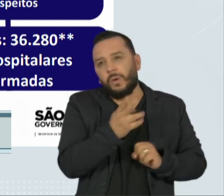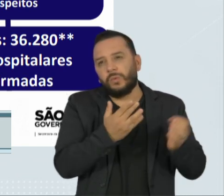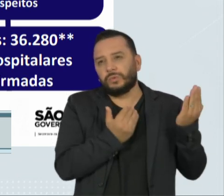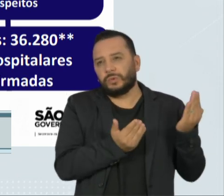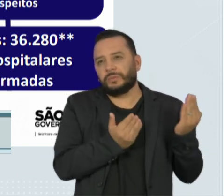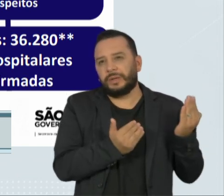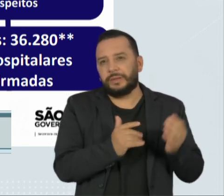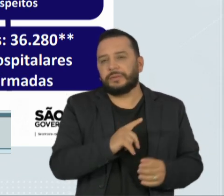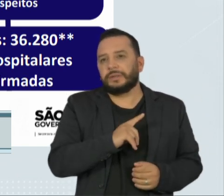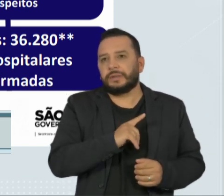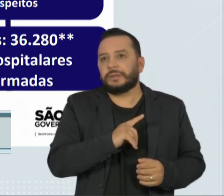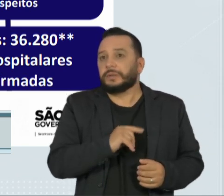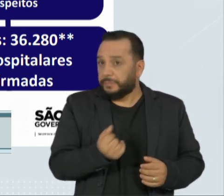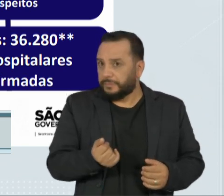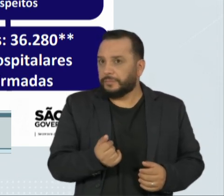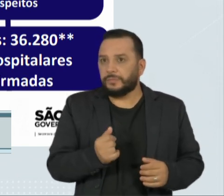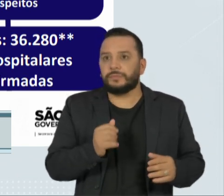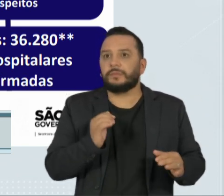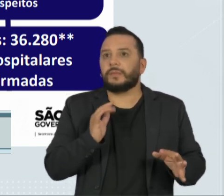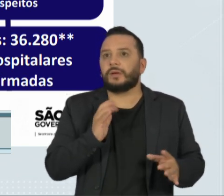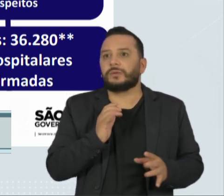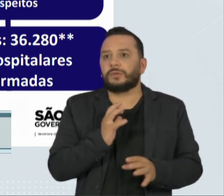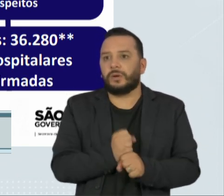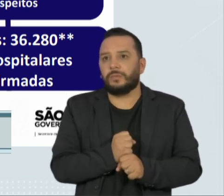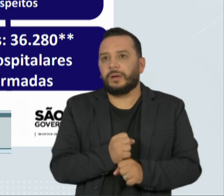ainda. Isto soma